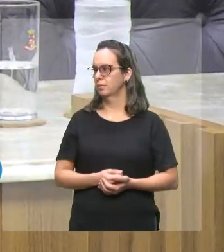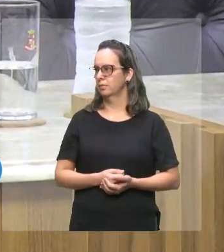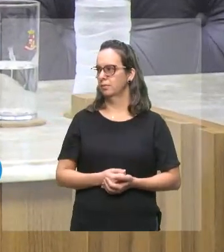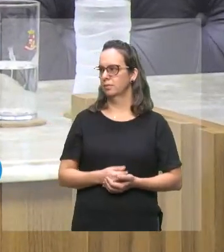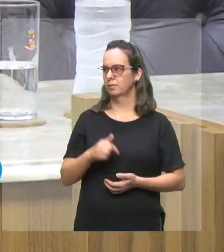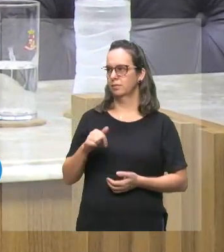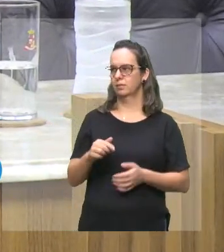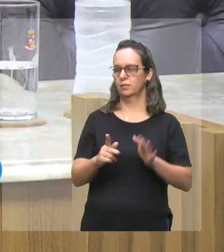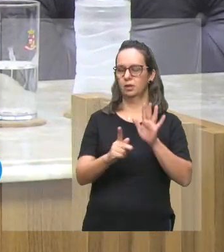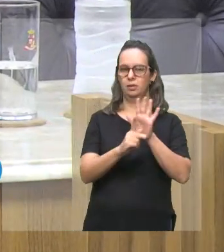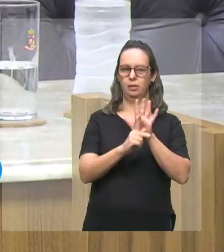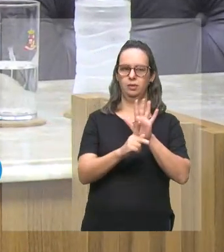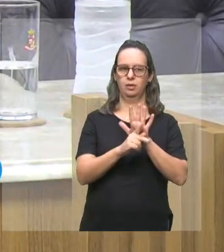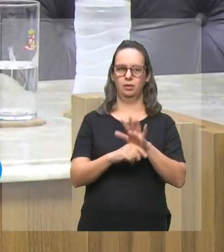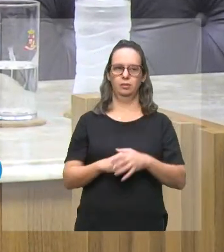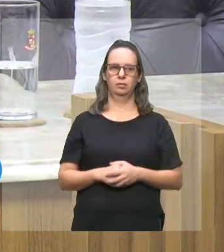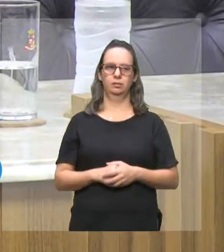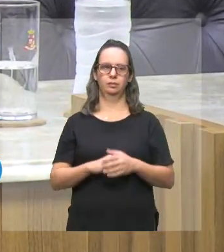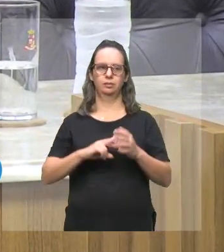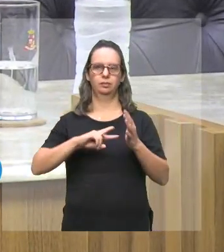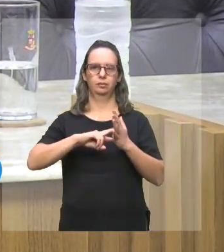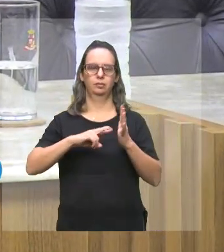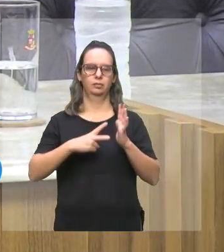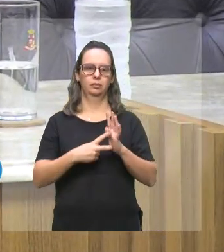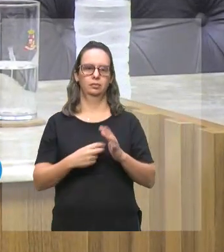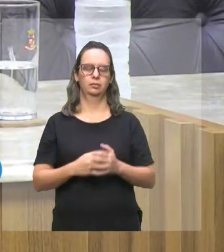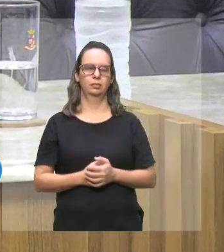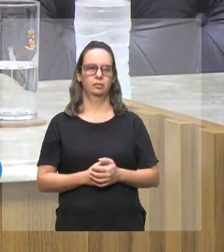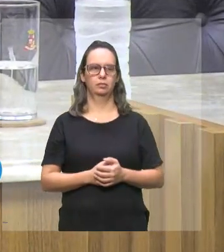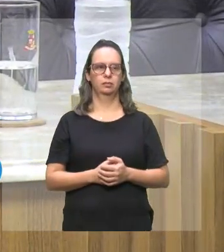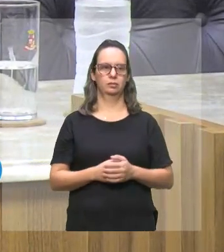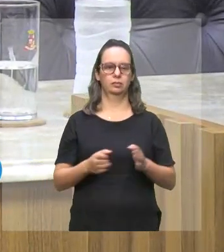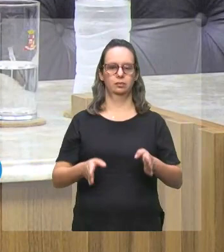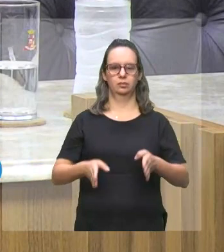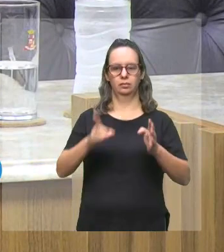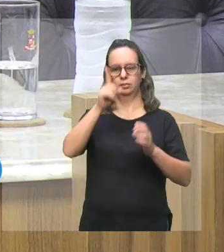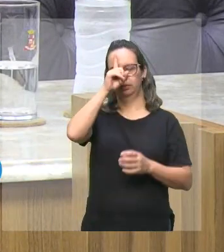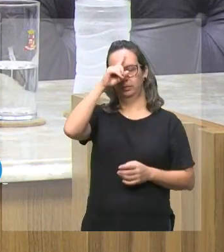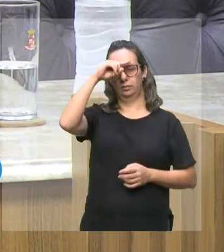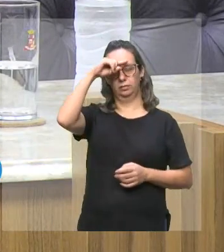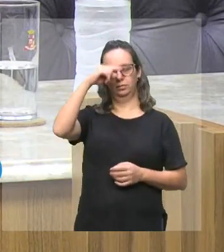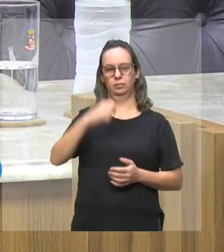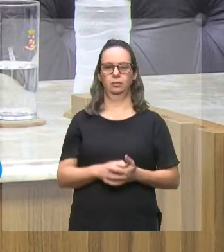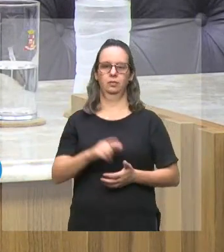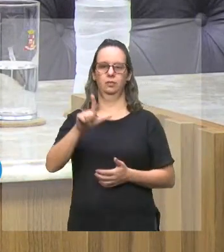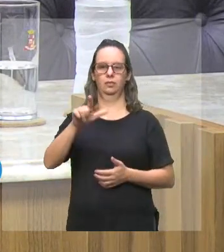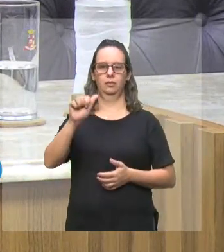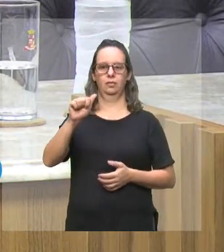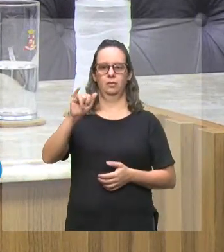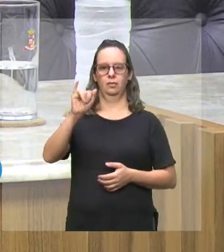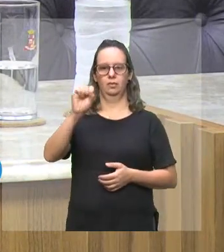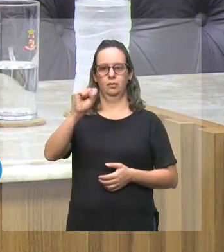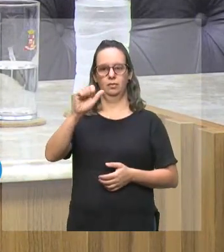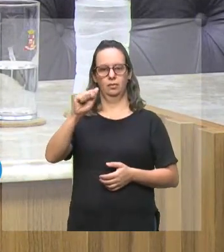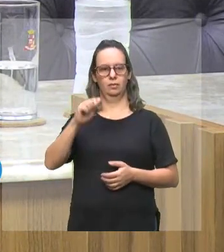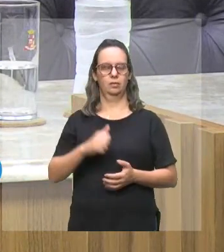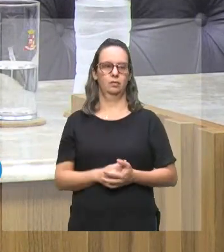projeto significa muito para o Hospital Regional, para a doutora Laysa e para todos aqueles funcionários. E também já